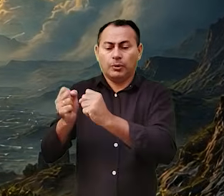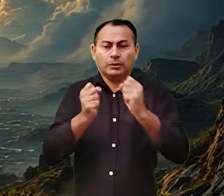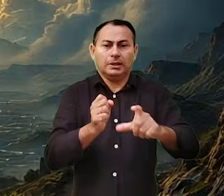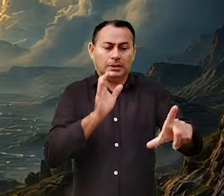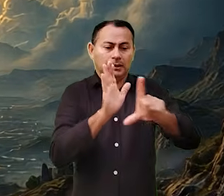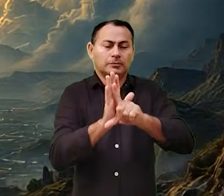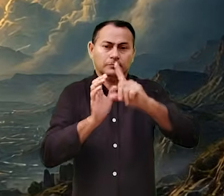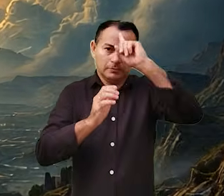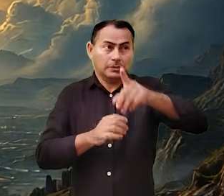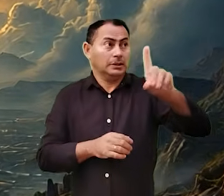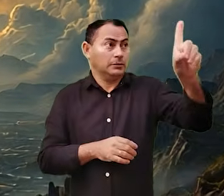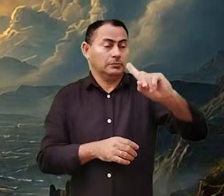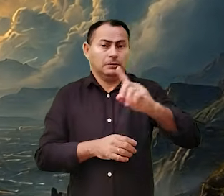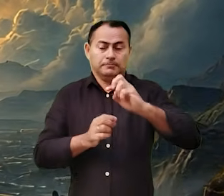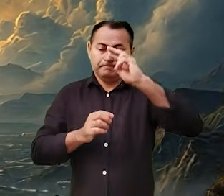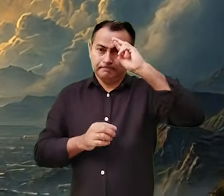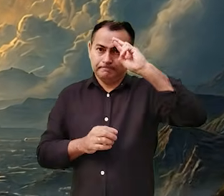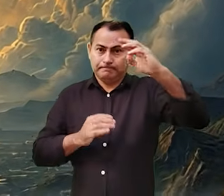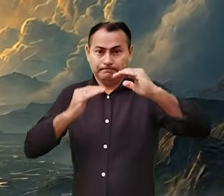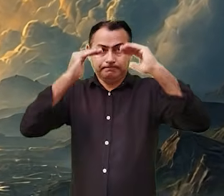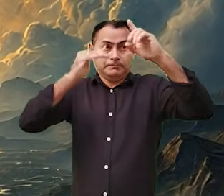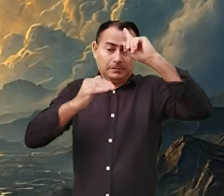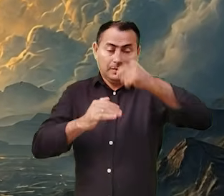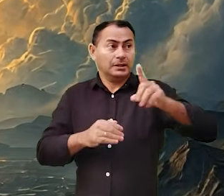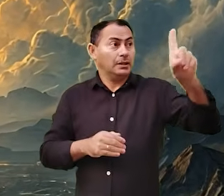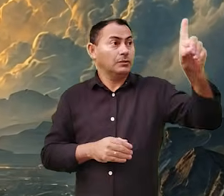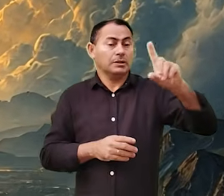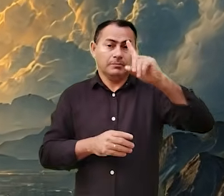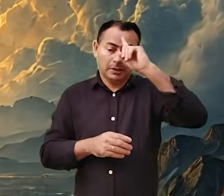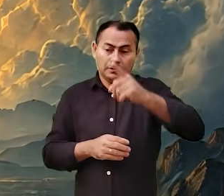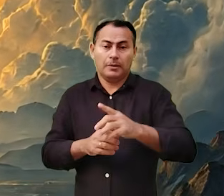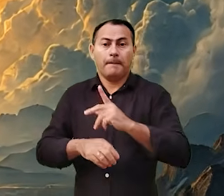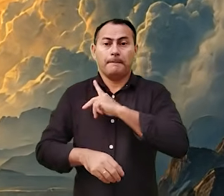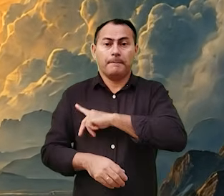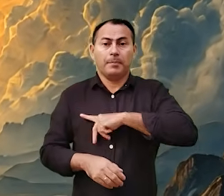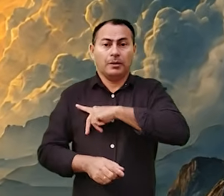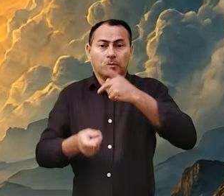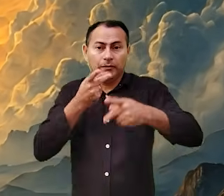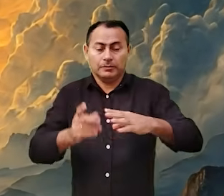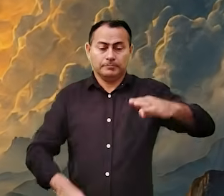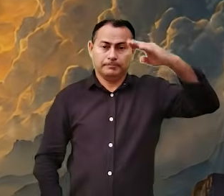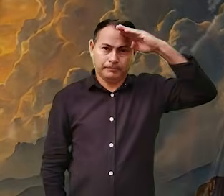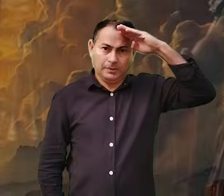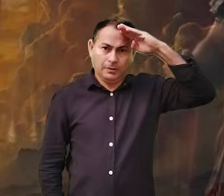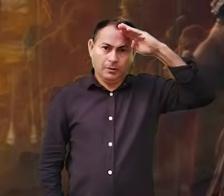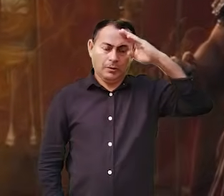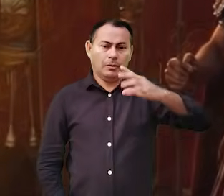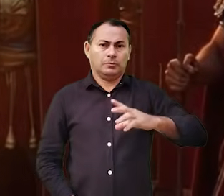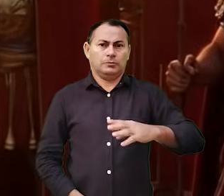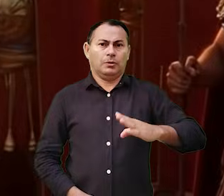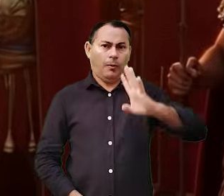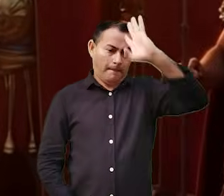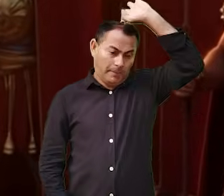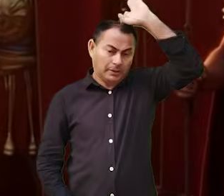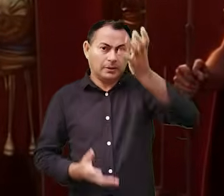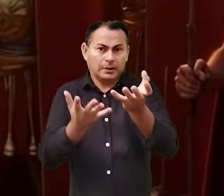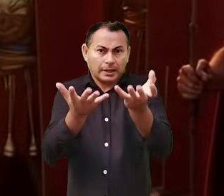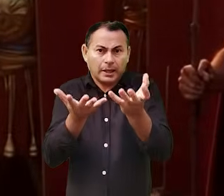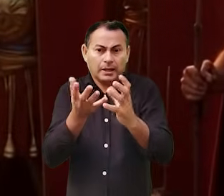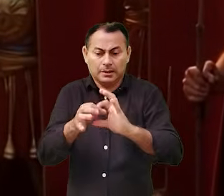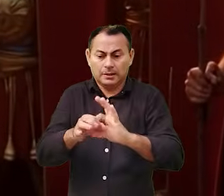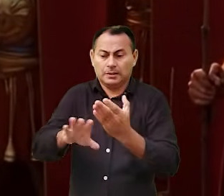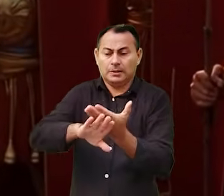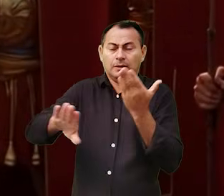são enviados por Deus. Não há autoridade que não venha de Deus. E aqui Paulo estava falando dos soldados romanos e diz que se você